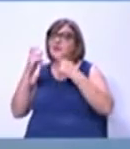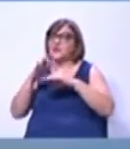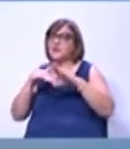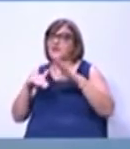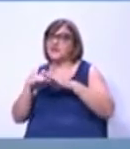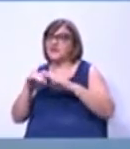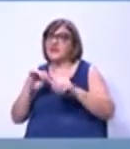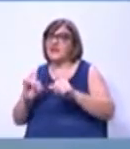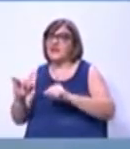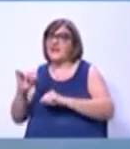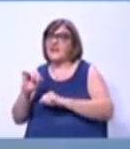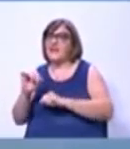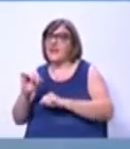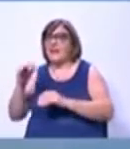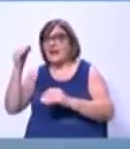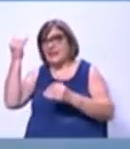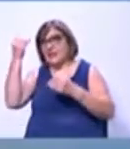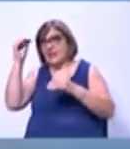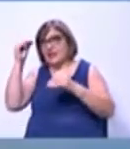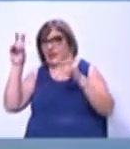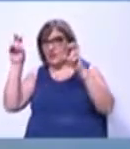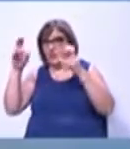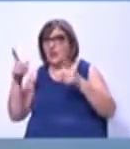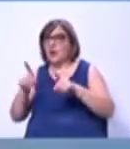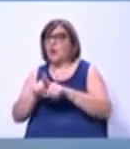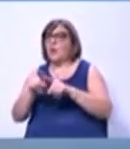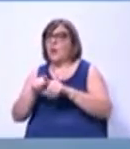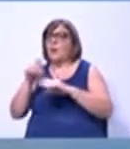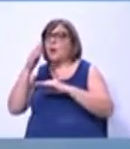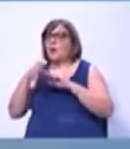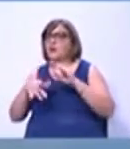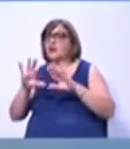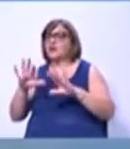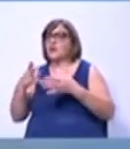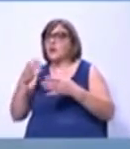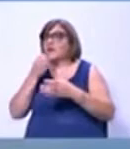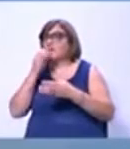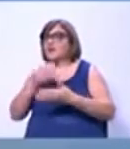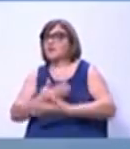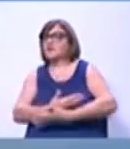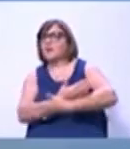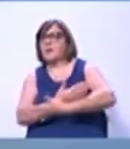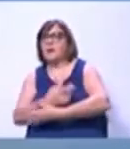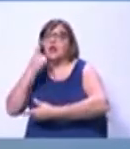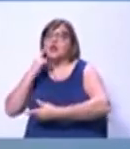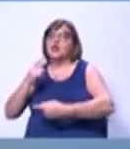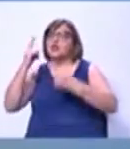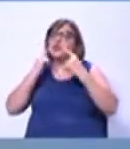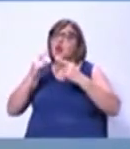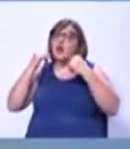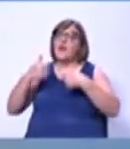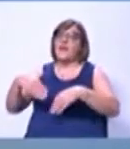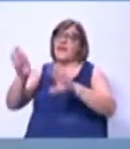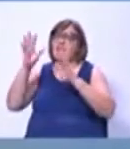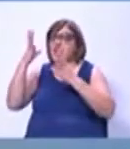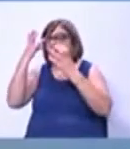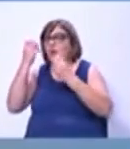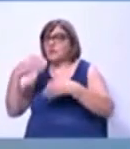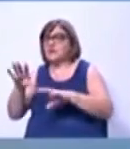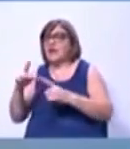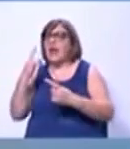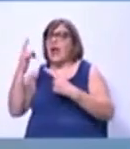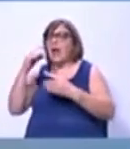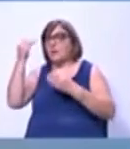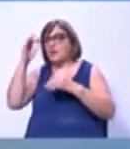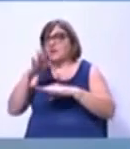fazer das treinadoras, não é? Sim. É o que acontece, por exemplo, quando deixamos um bebê a chorar para adormecer. Que há treinadoras que